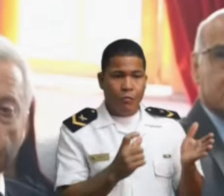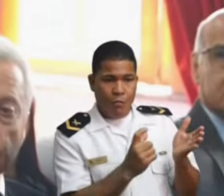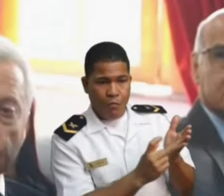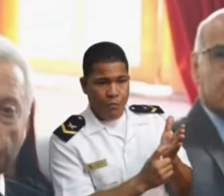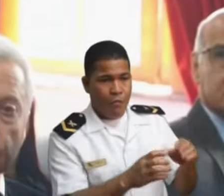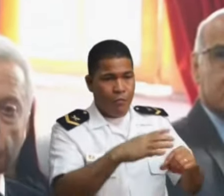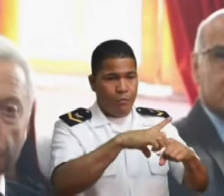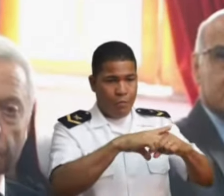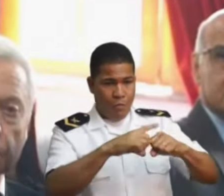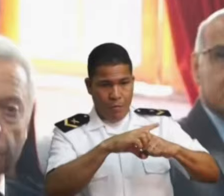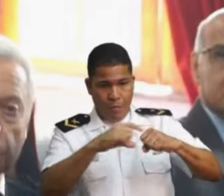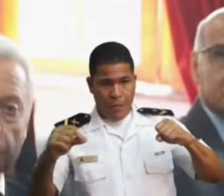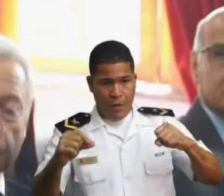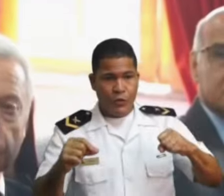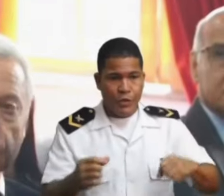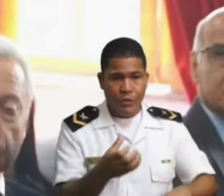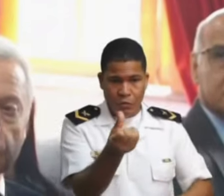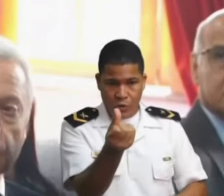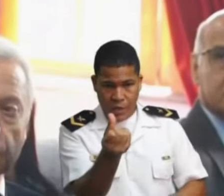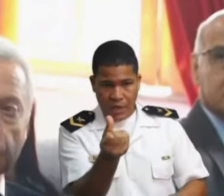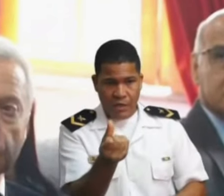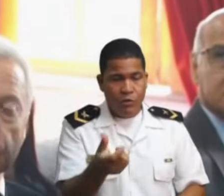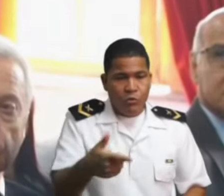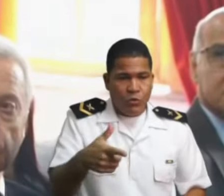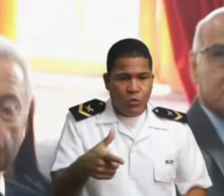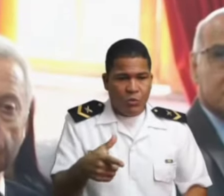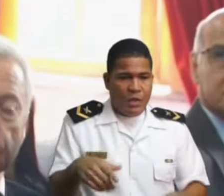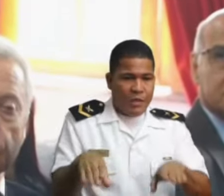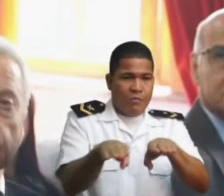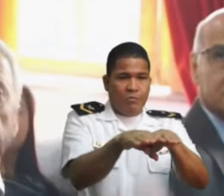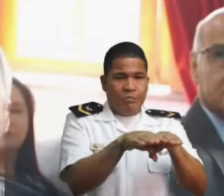6º, declara não haver hierarquia entre